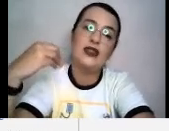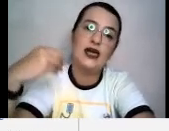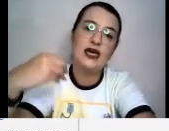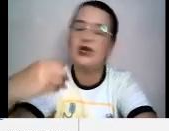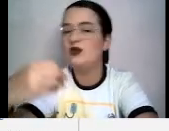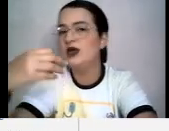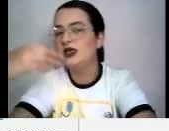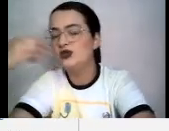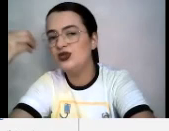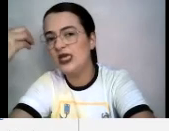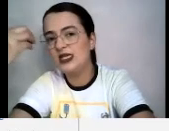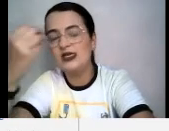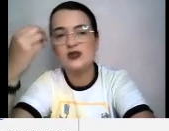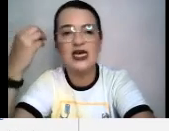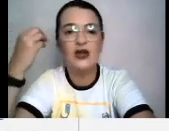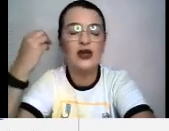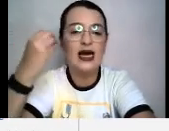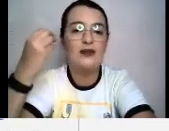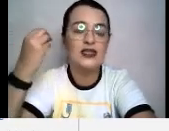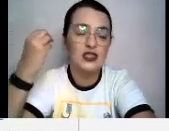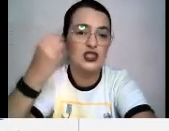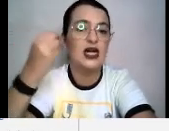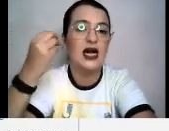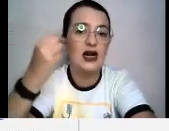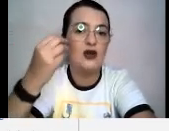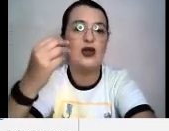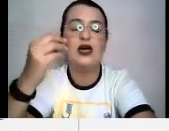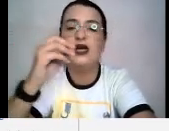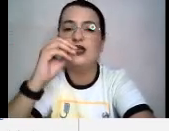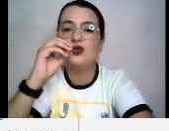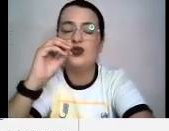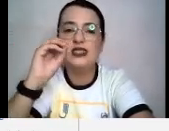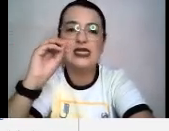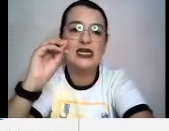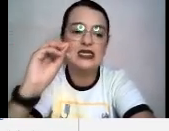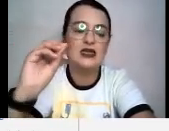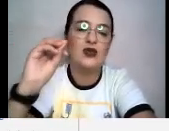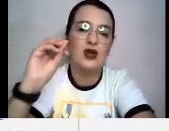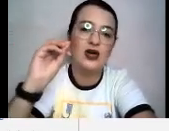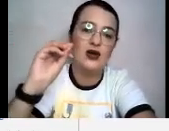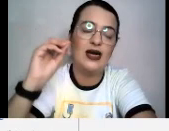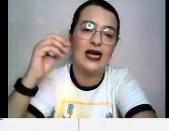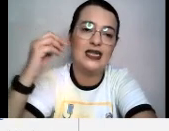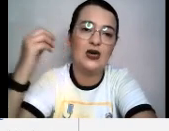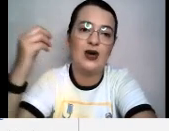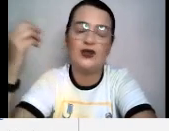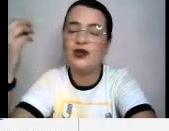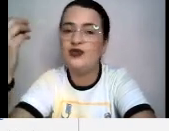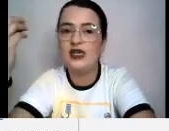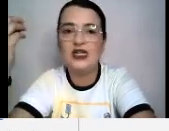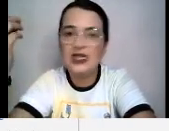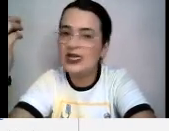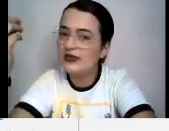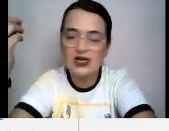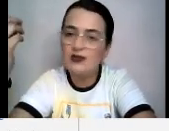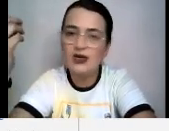o caderno. Tudo certinho, celular para assistir a aula, tudo aí certinho, um local adequado. Não